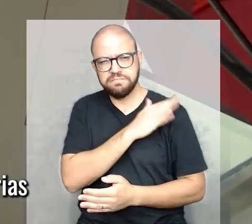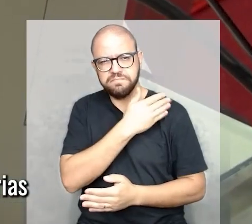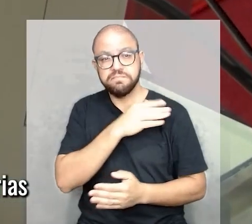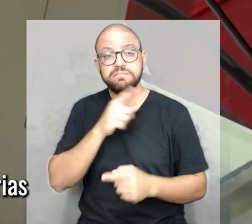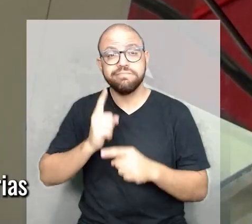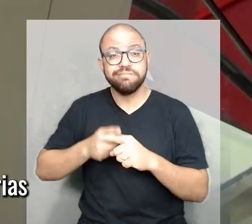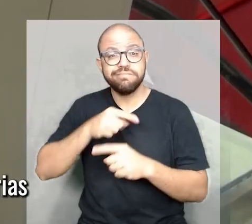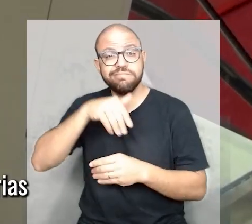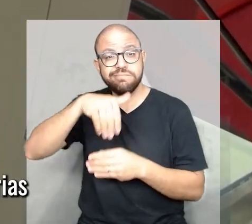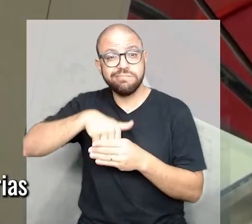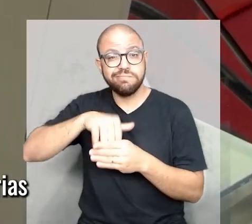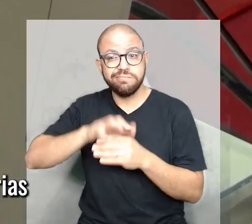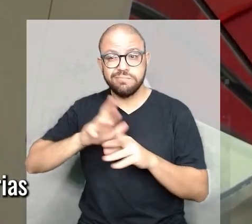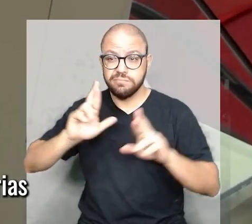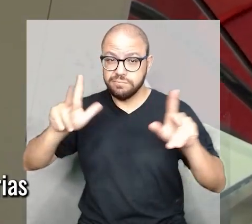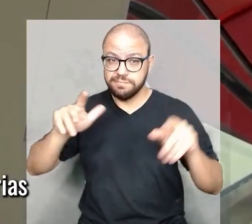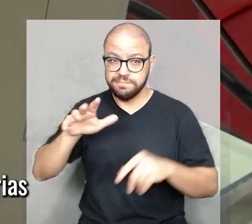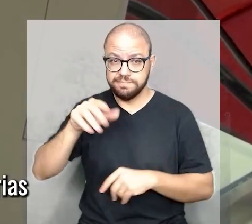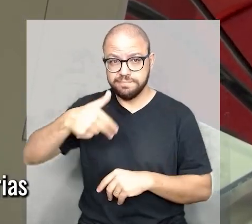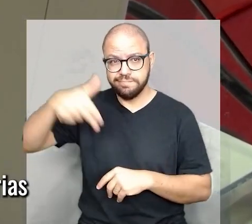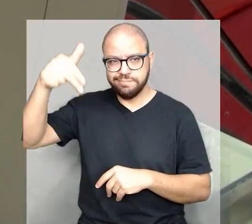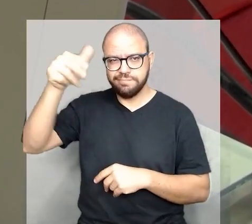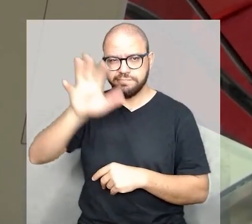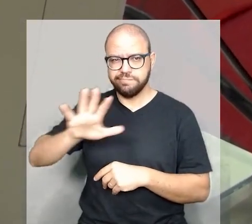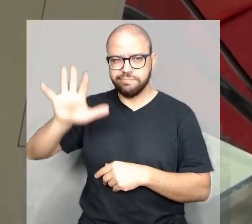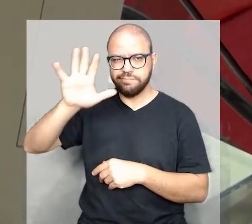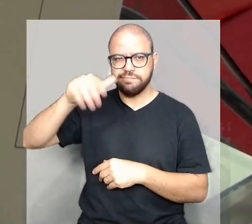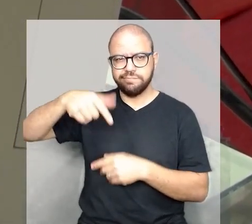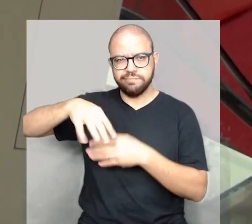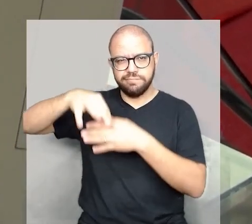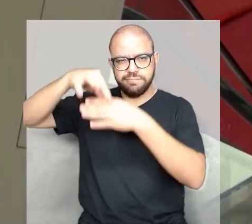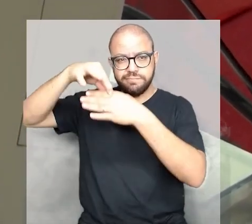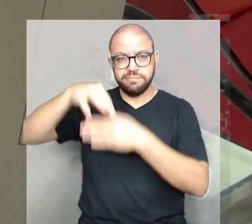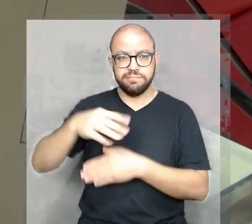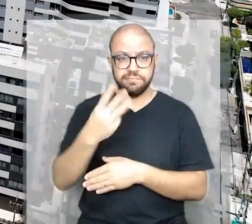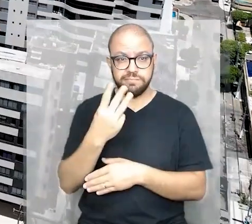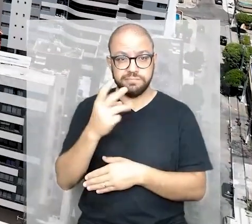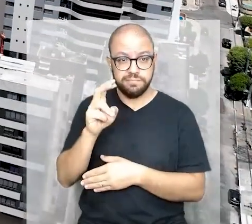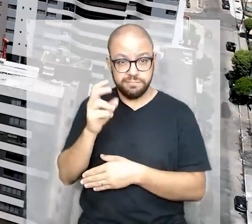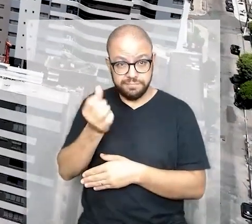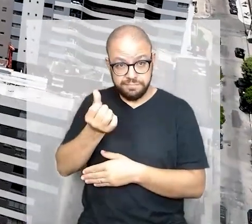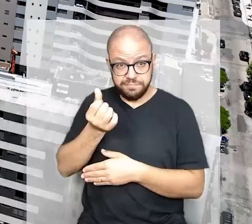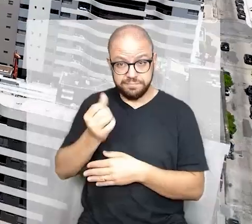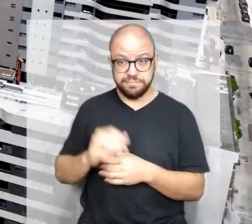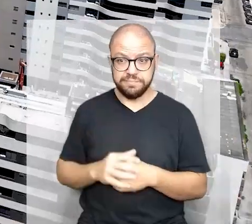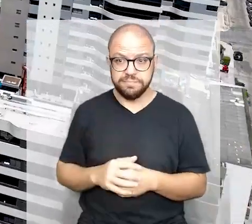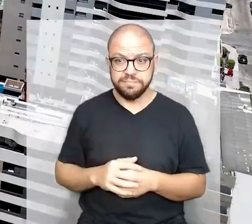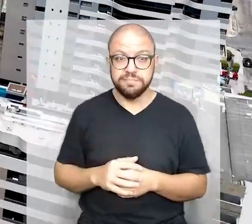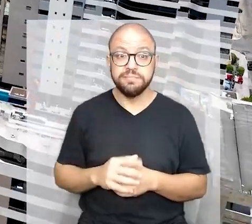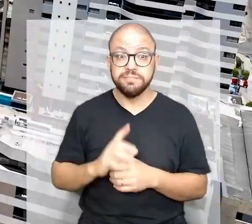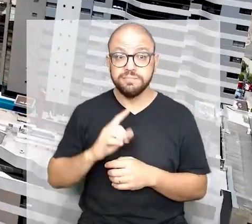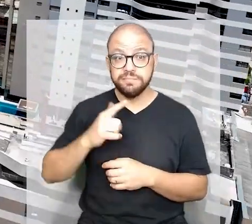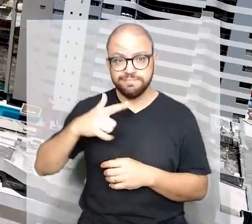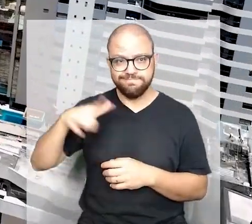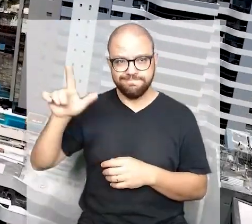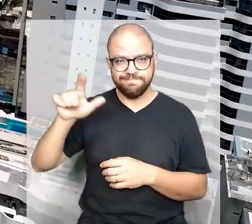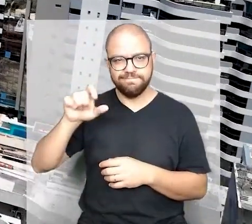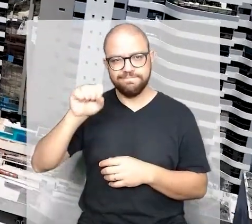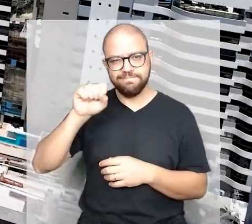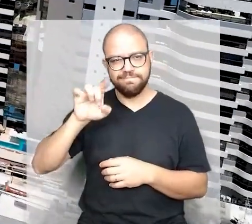A maioria por demissões discriminatórias ligadas ao voto. Por região, o Nordeste liderou